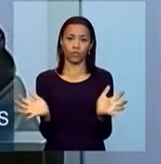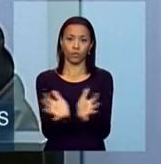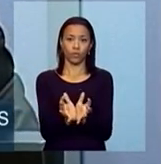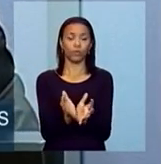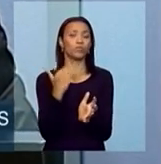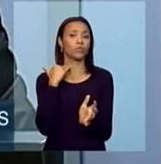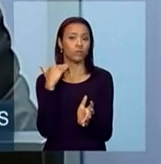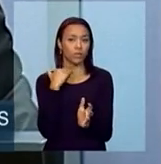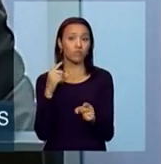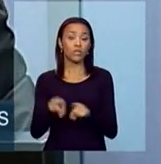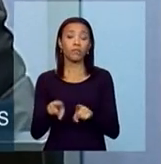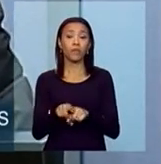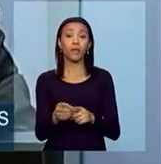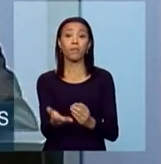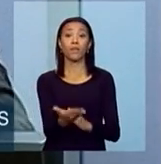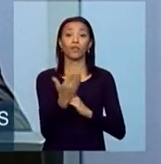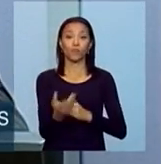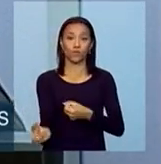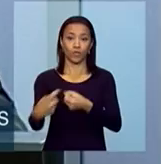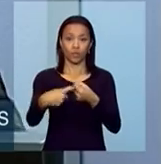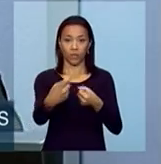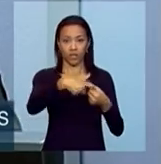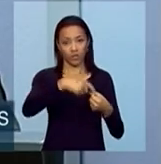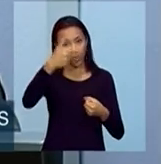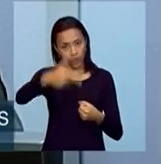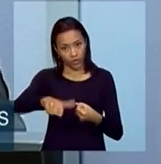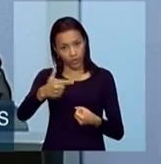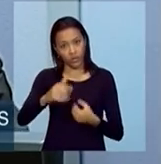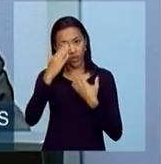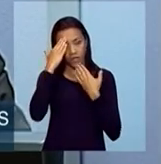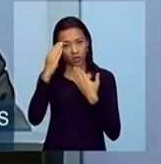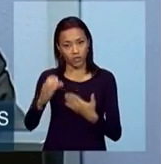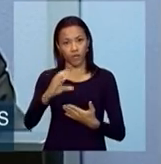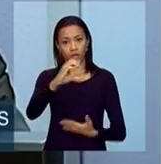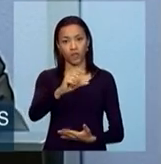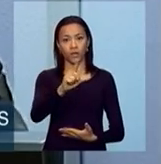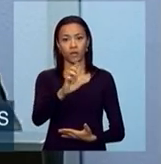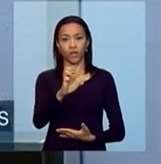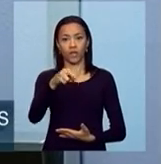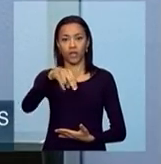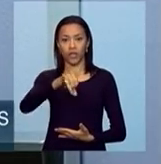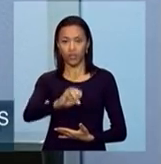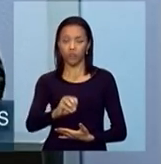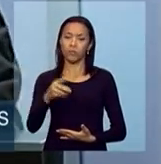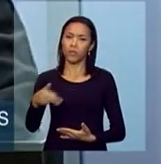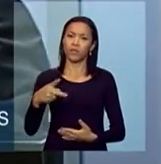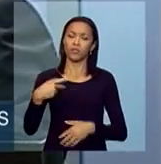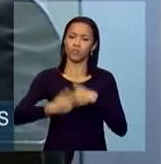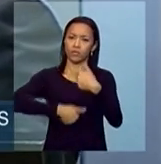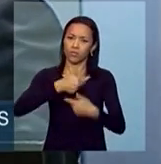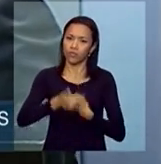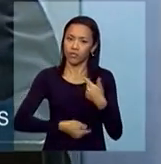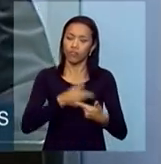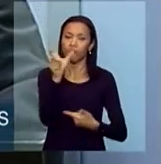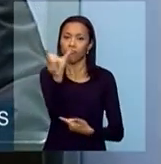ajuda dos nossos parceiros. Mais uma vez, quero agradecer ao Clênio pela dedicação, pela competência, porque